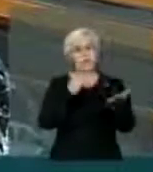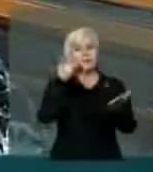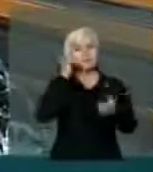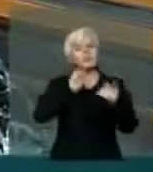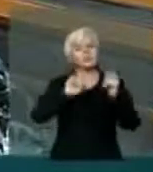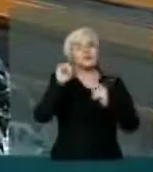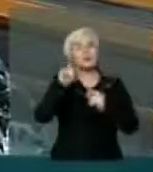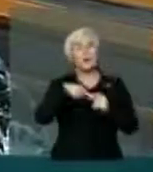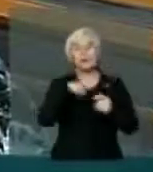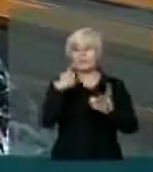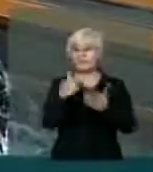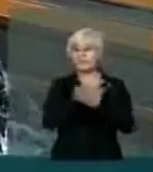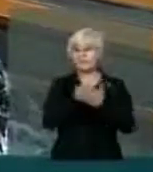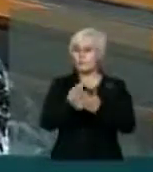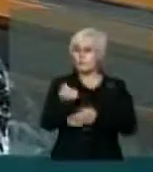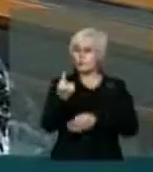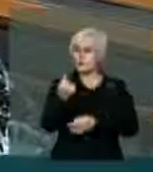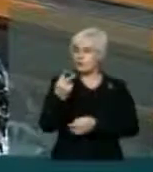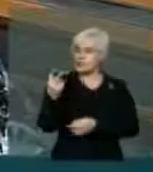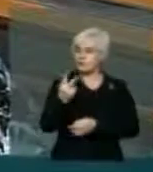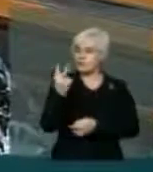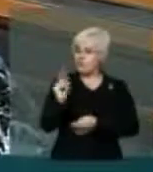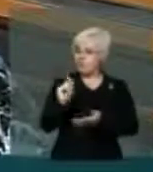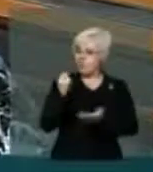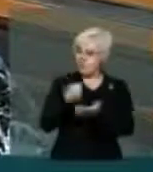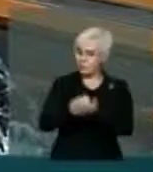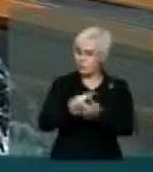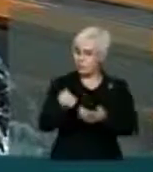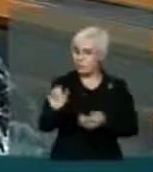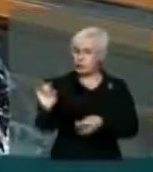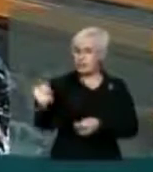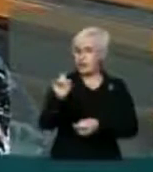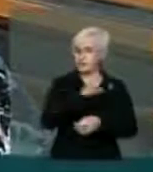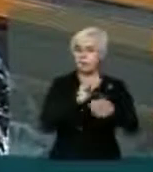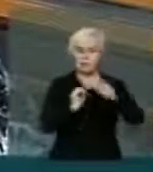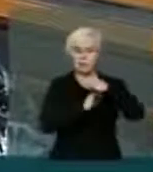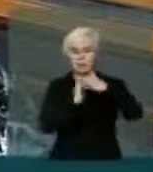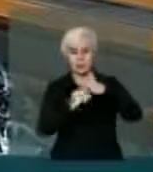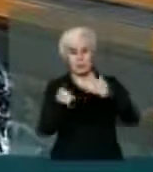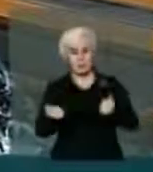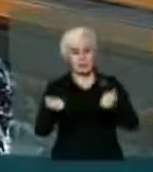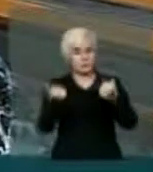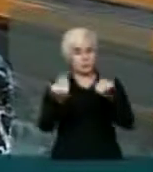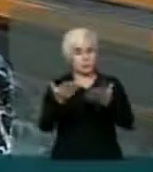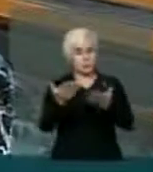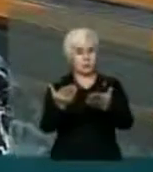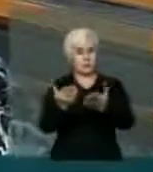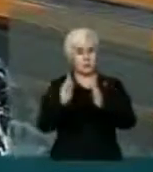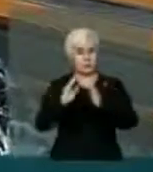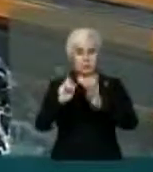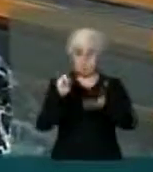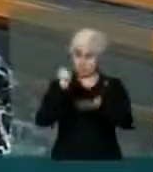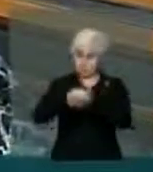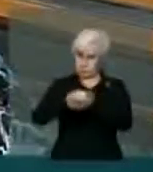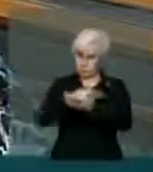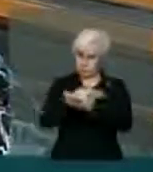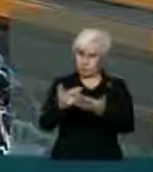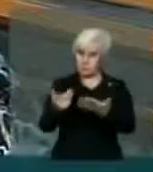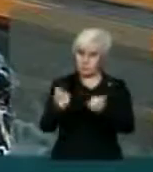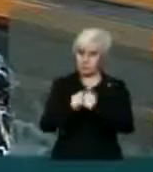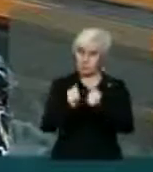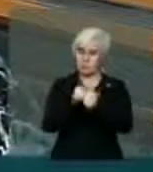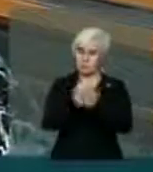o que representa de valor monetário o que cada uma dessas empresas ofere de recursos para com